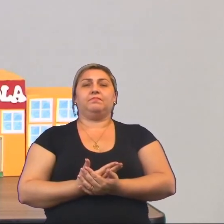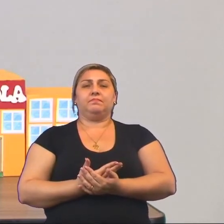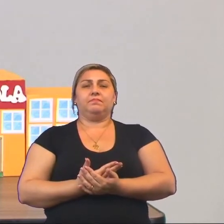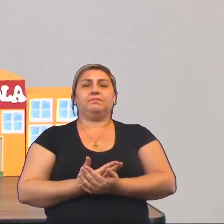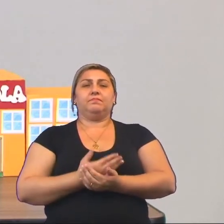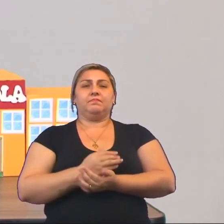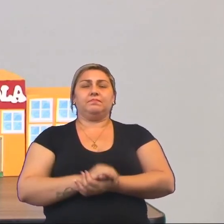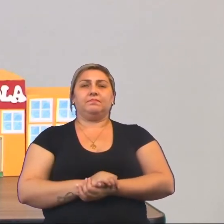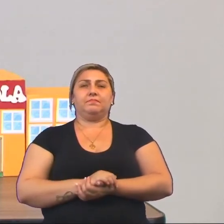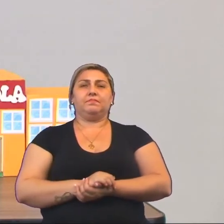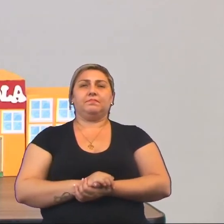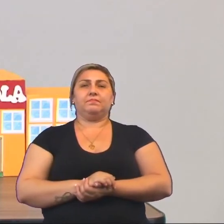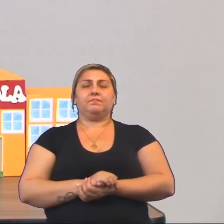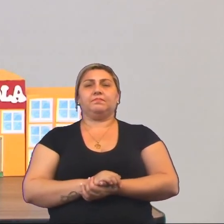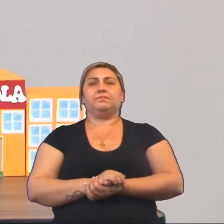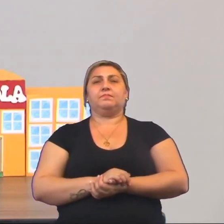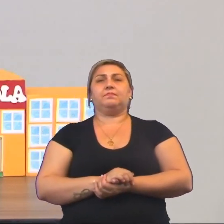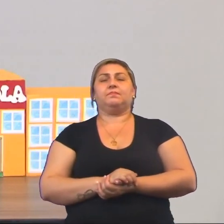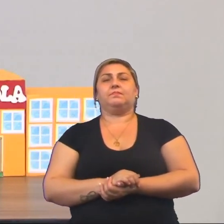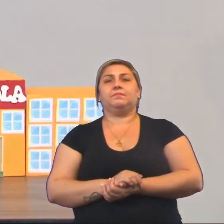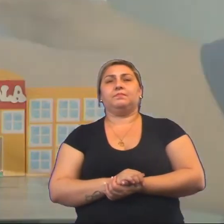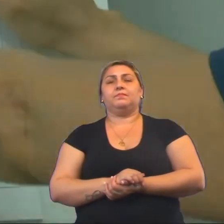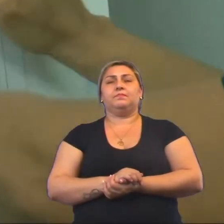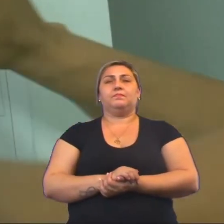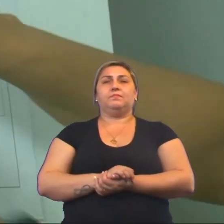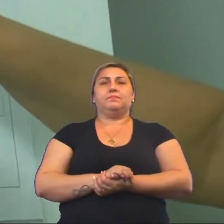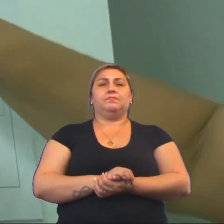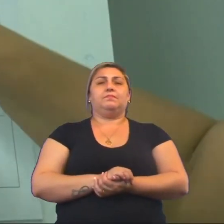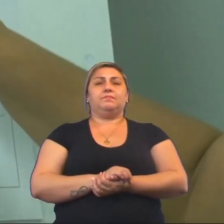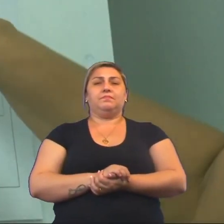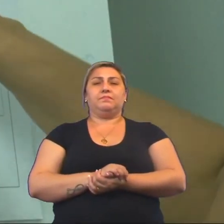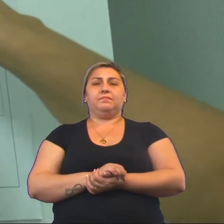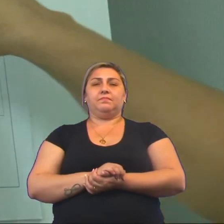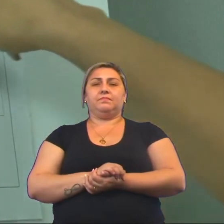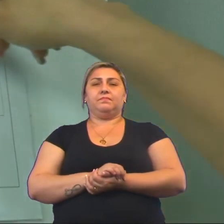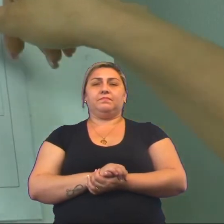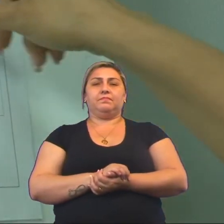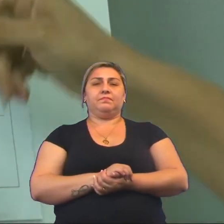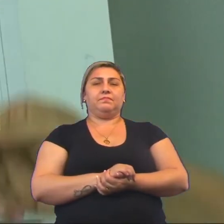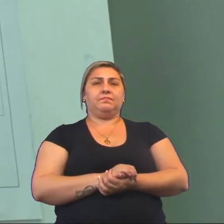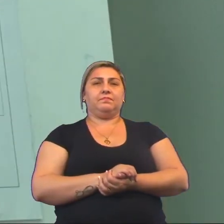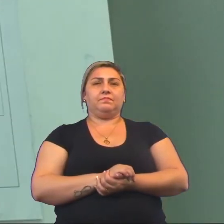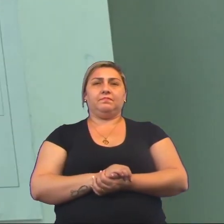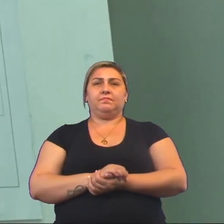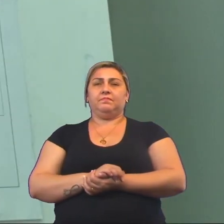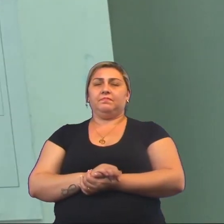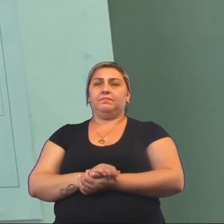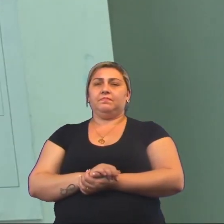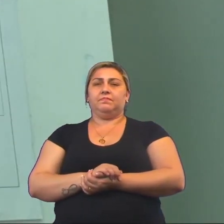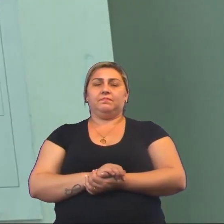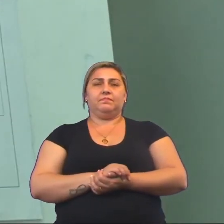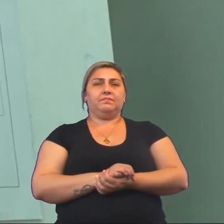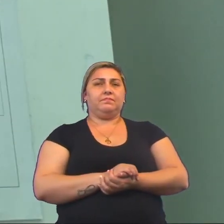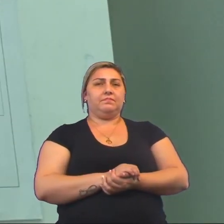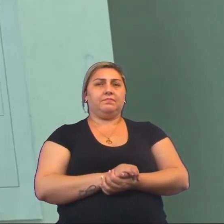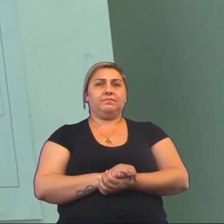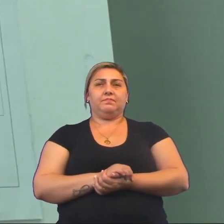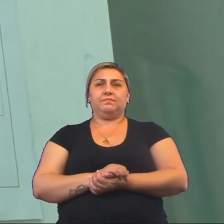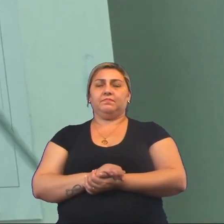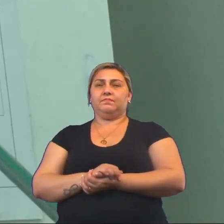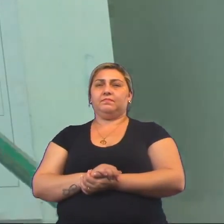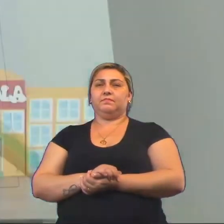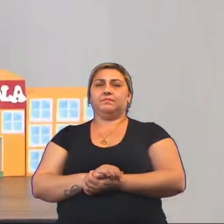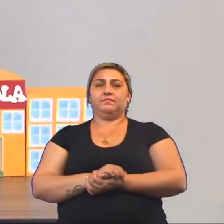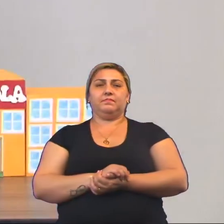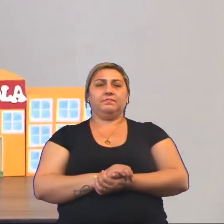As crianças estão reunidas comemorando a Páscoa na escola. Isso mesmo,